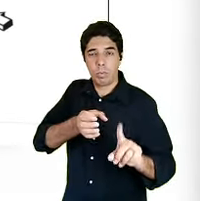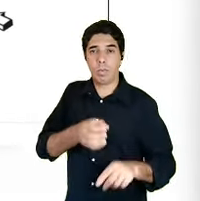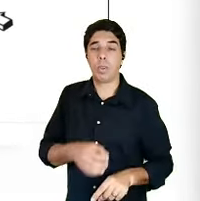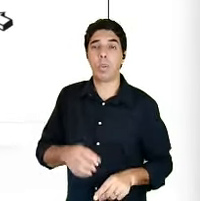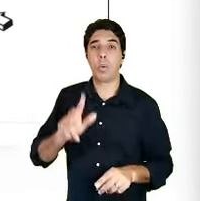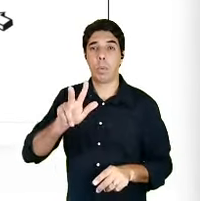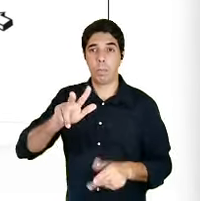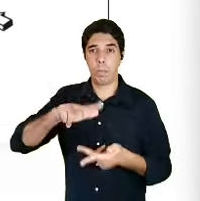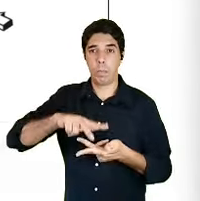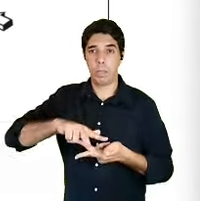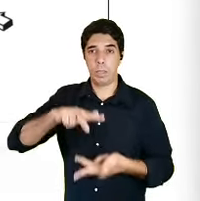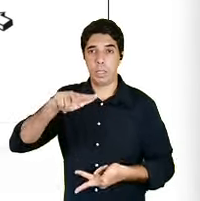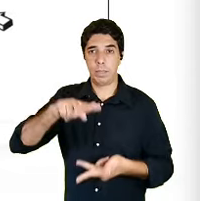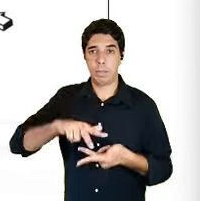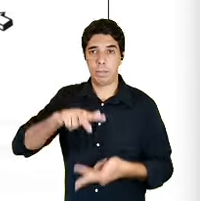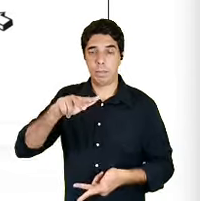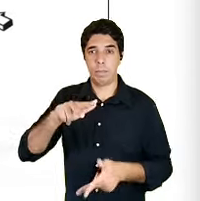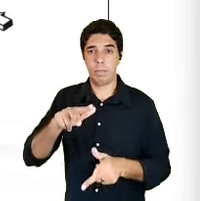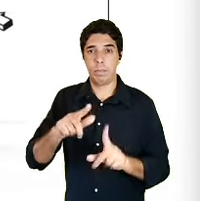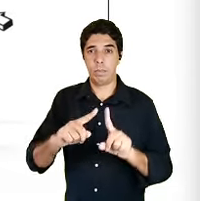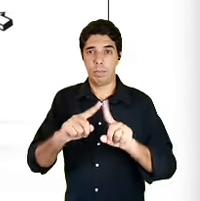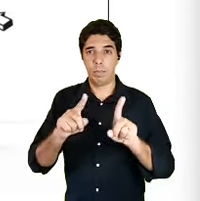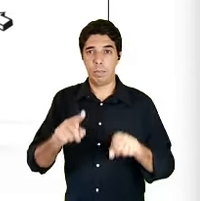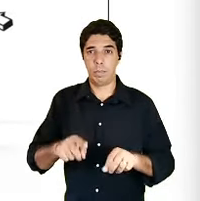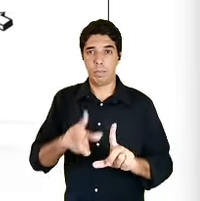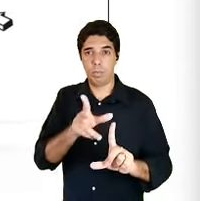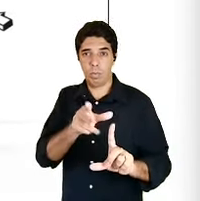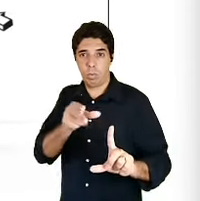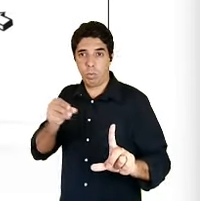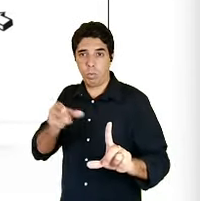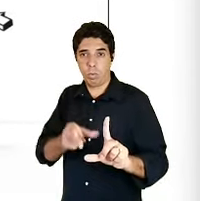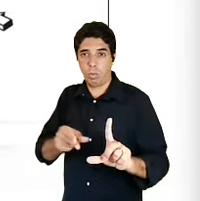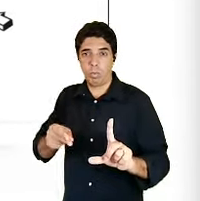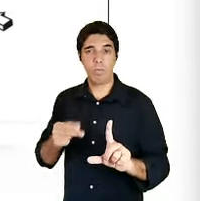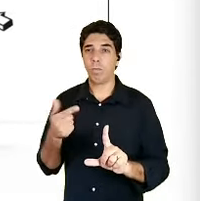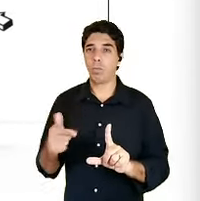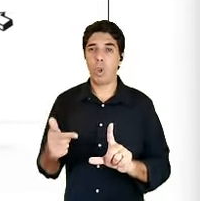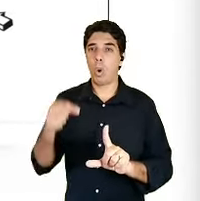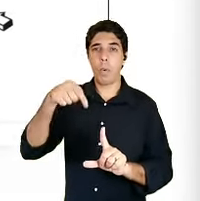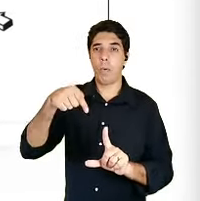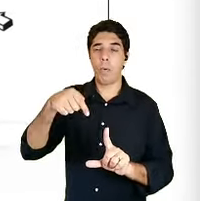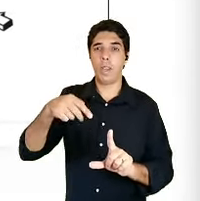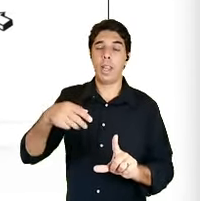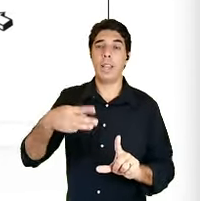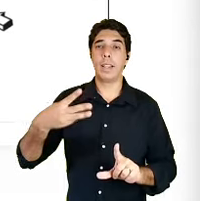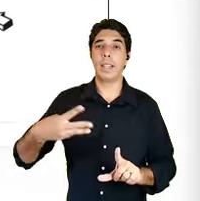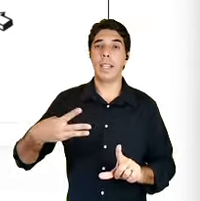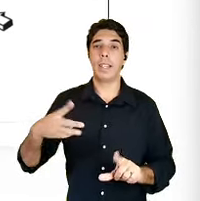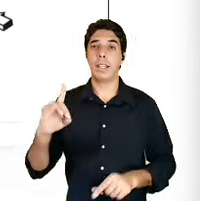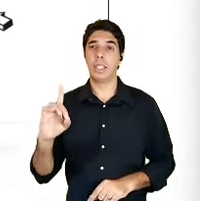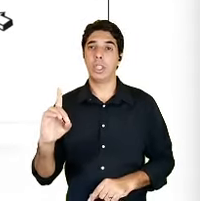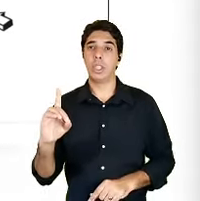terceira dimensão, que é essa dimensão aqui de profundidade, né? O formato não está